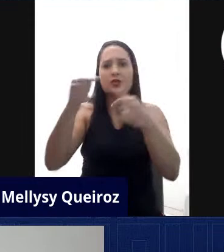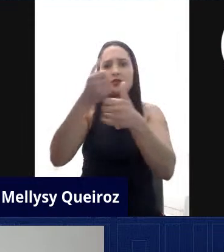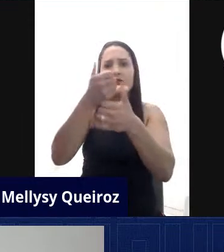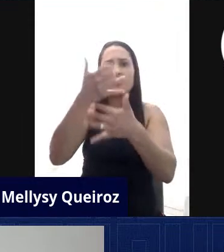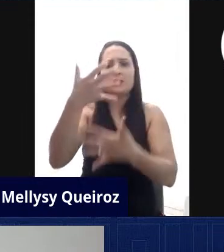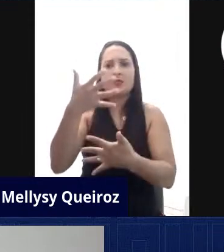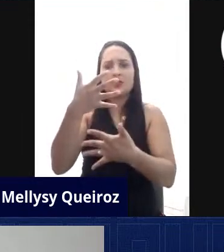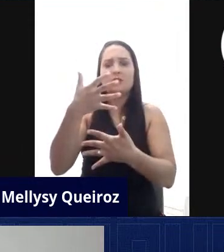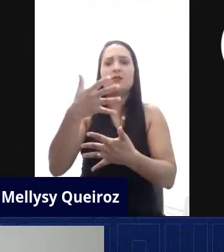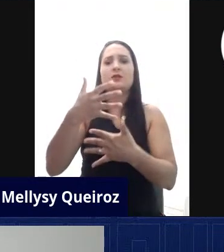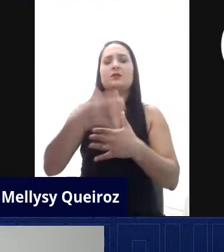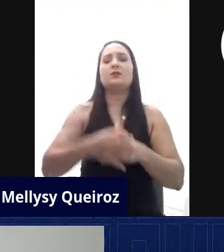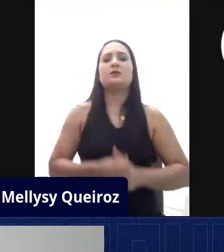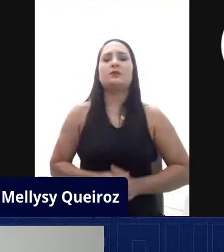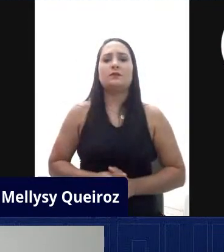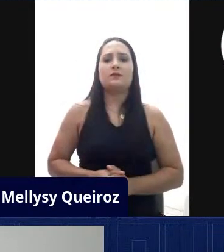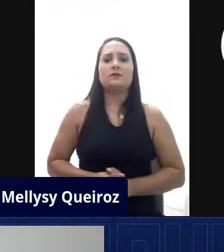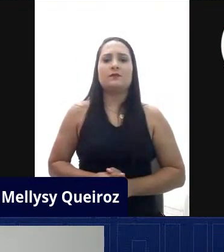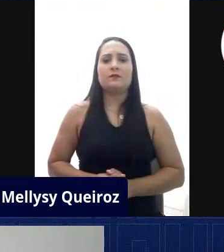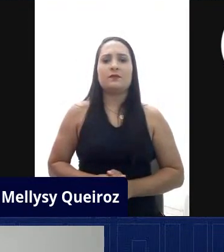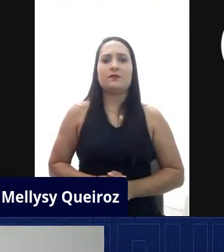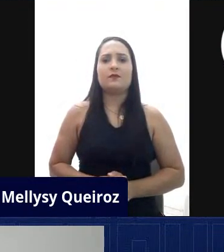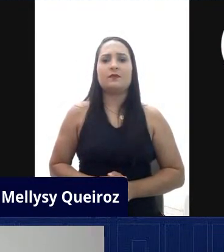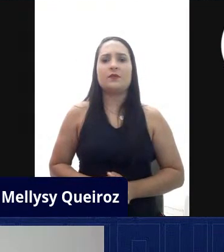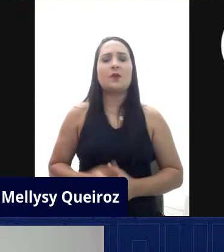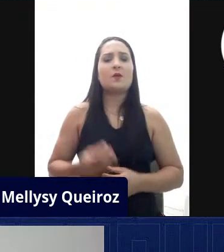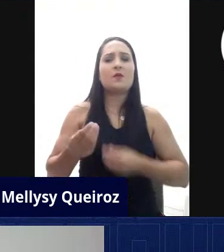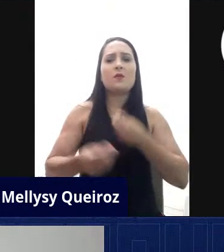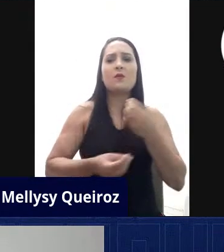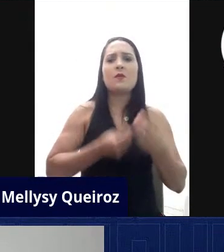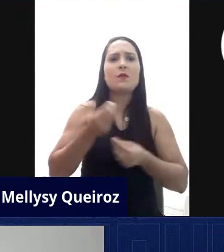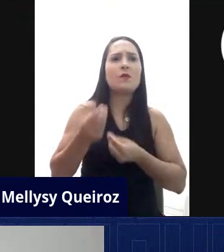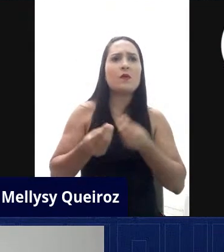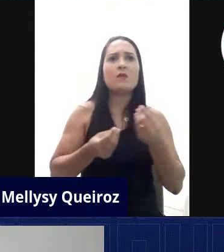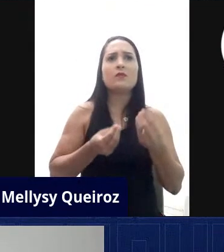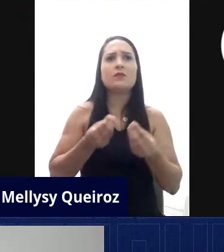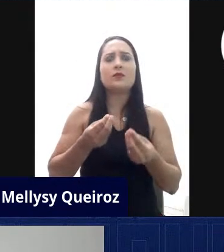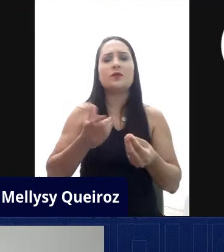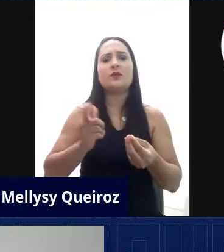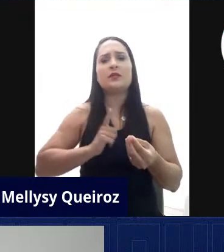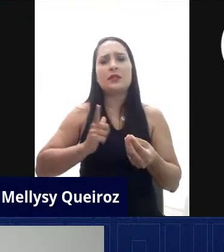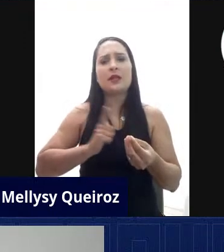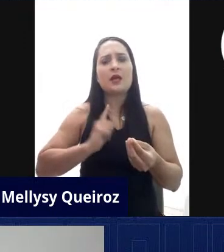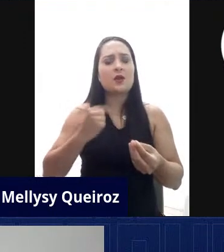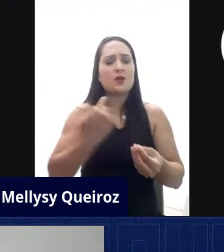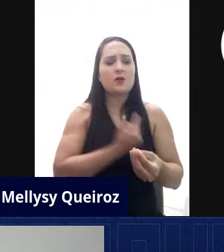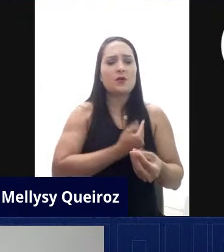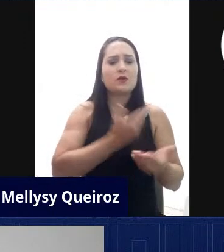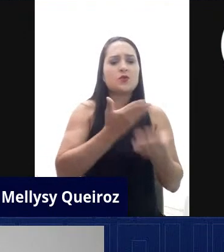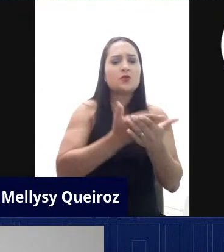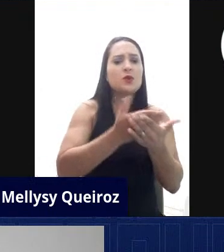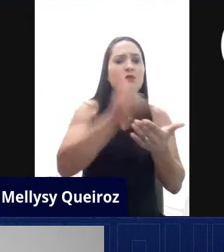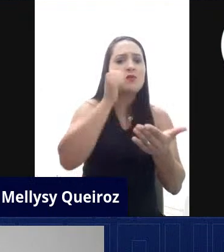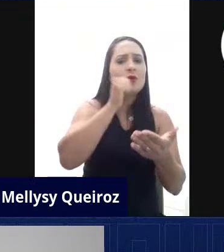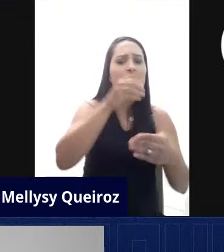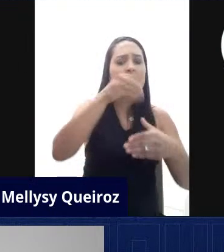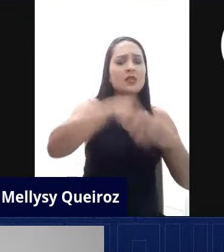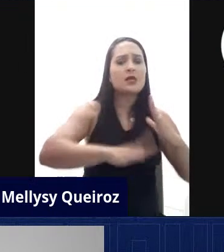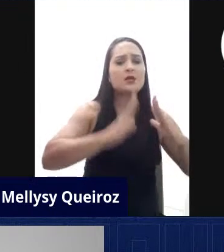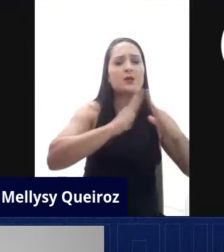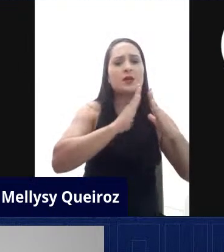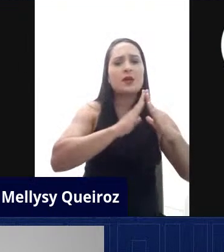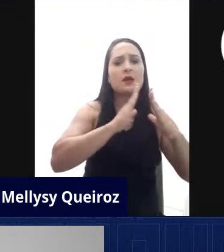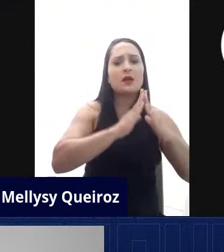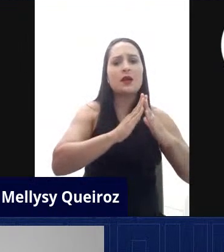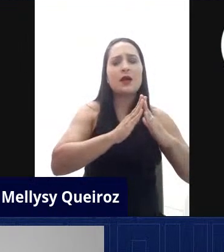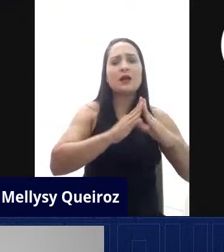ver como é que está a nossa estudante mulher, na sua casa, em tempos de pandemia, o que é que